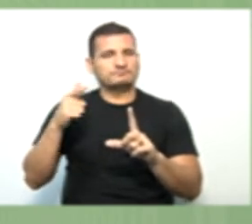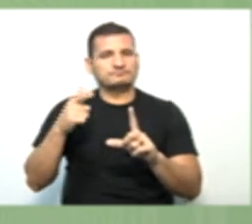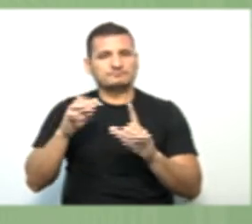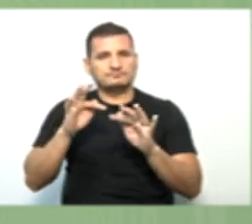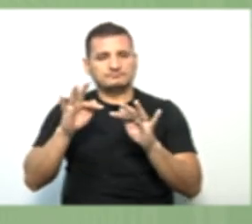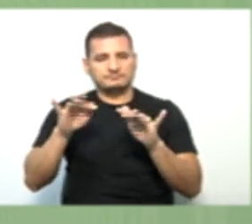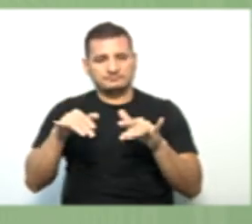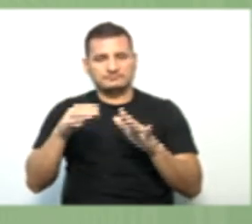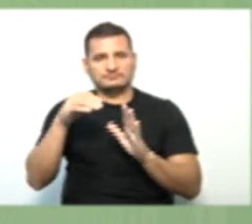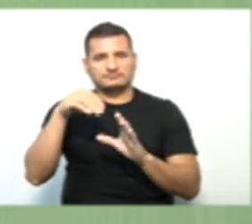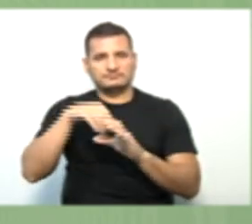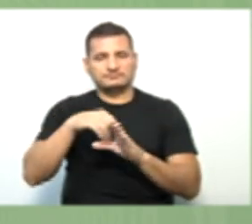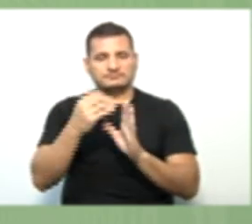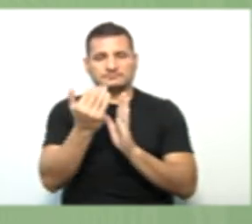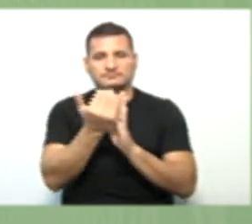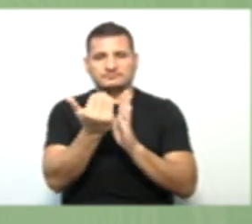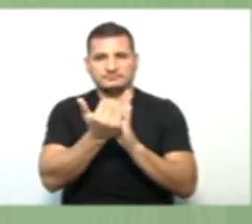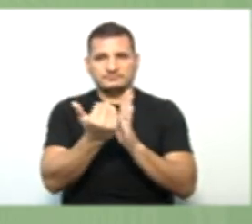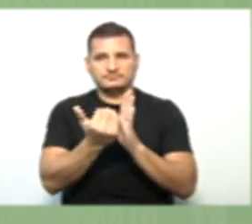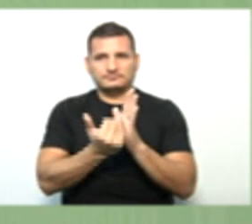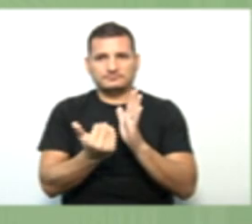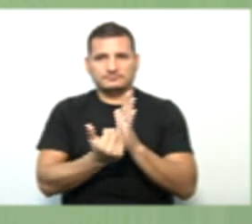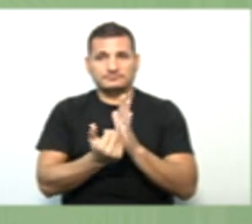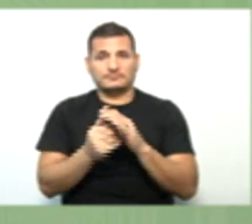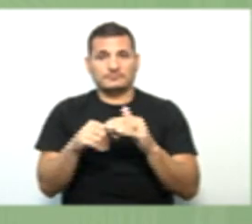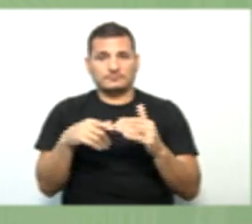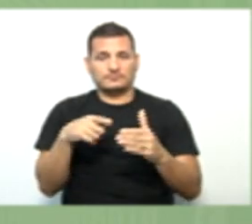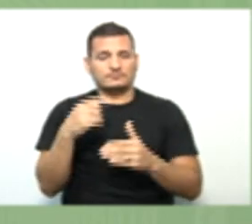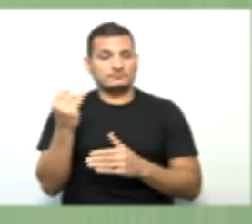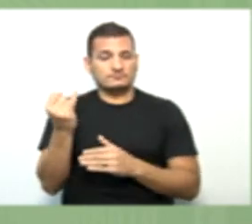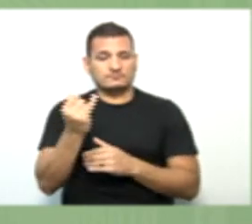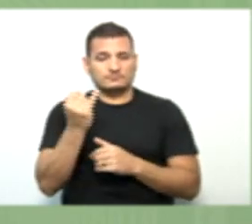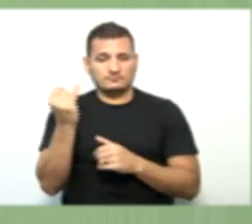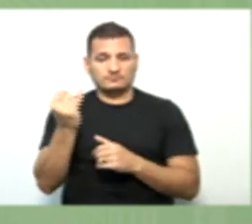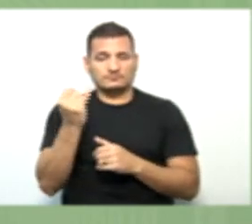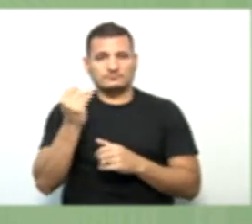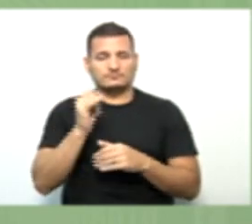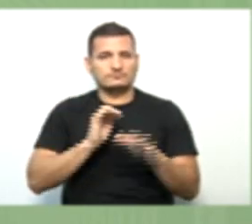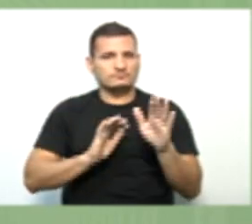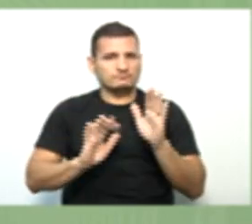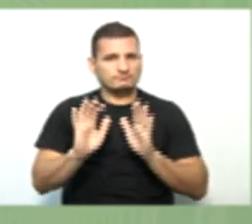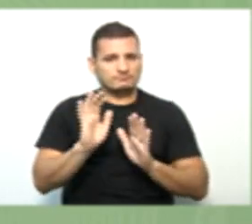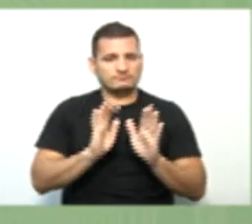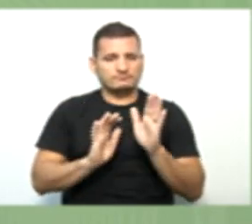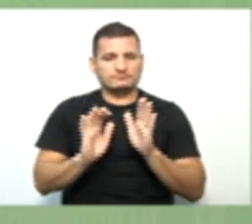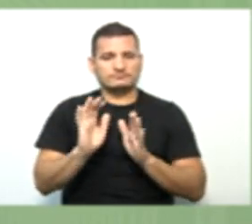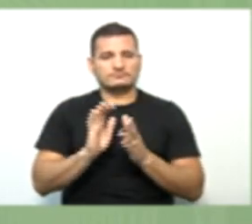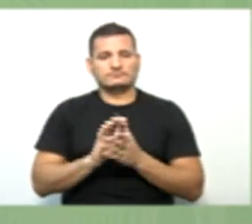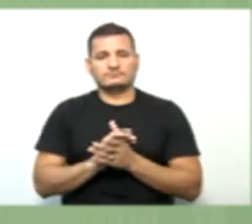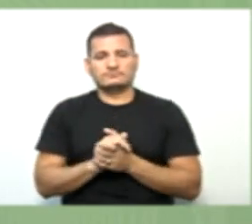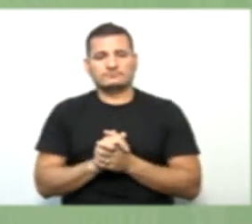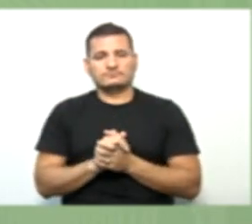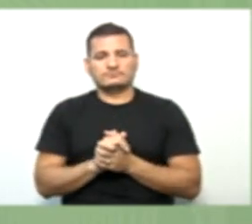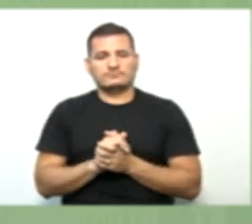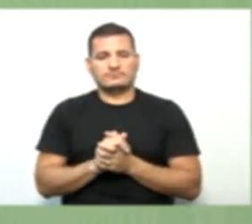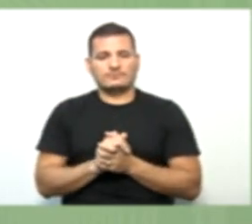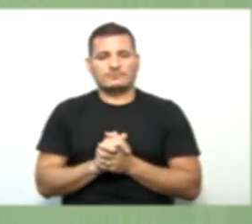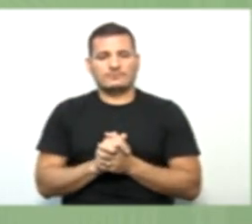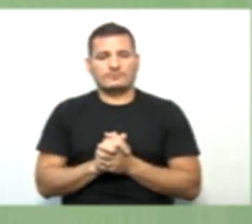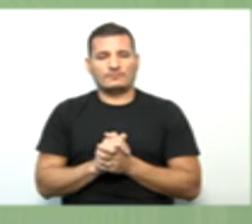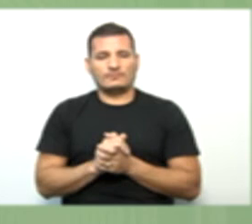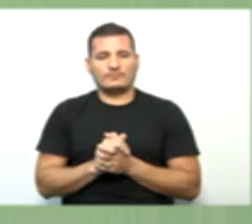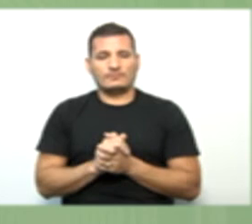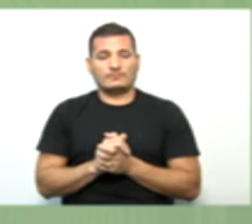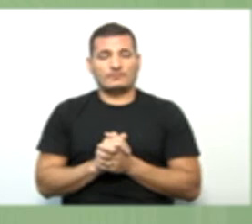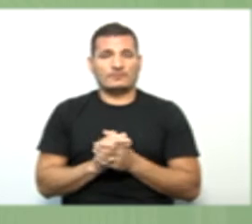Nesse programa, certo? Então, é muito importante, né, que a gente tenha cuidado que essa variável aqui,